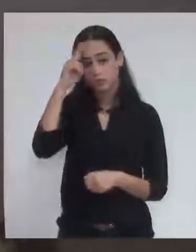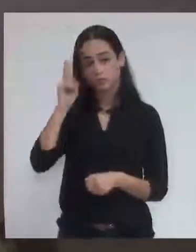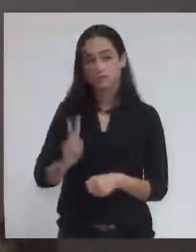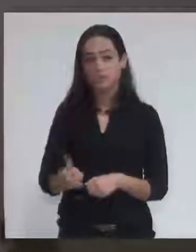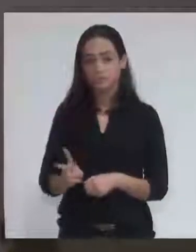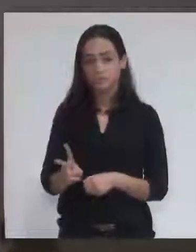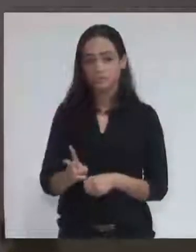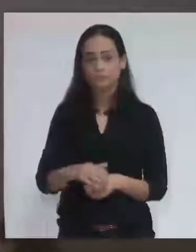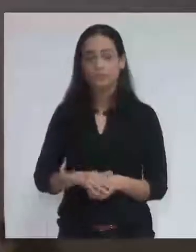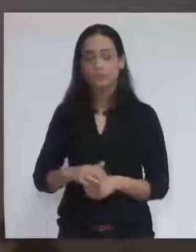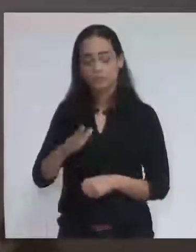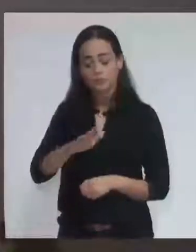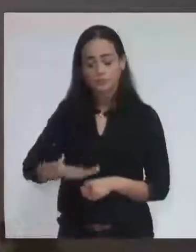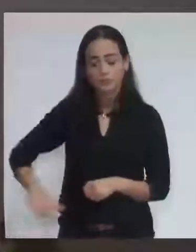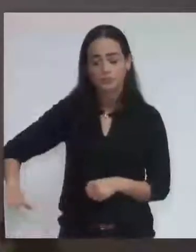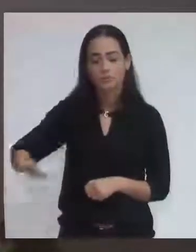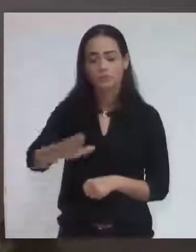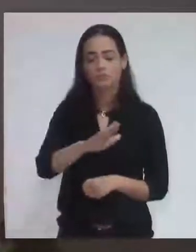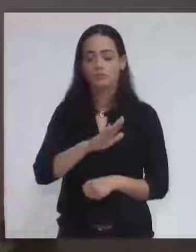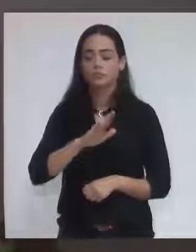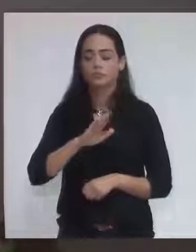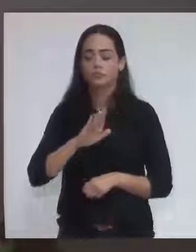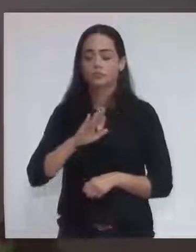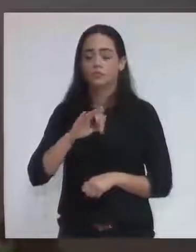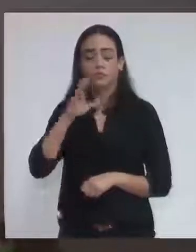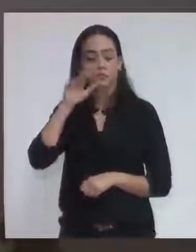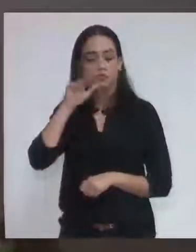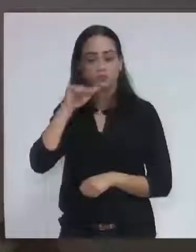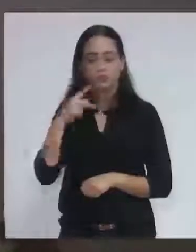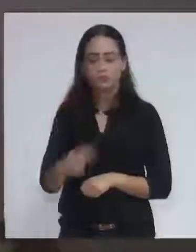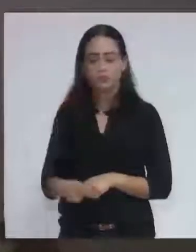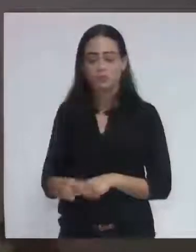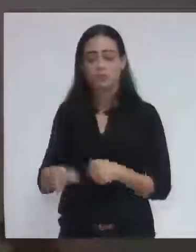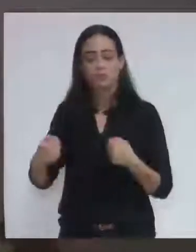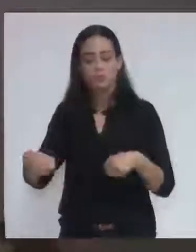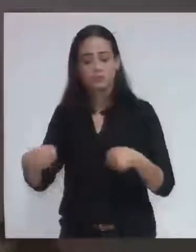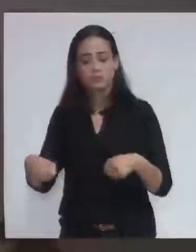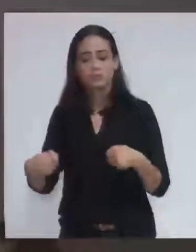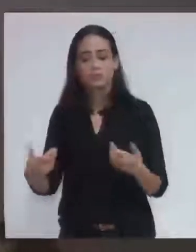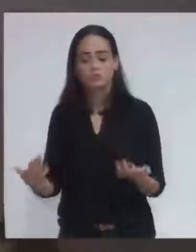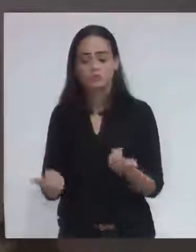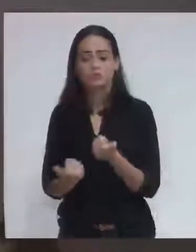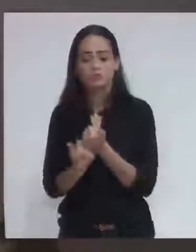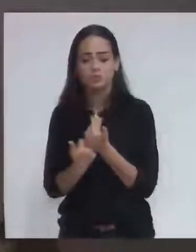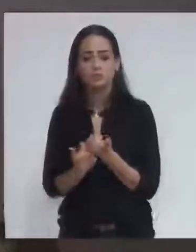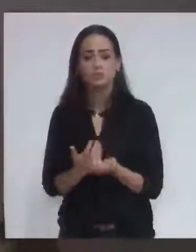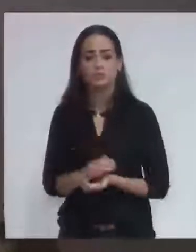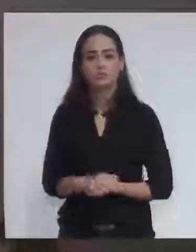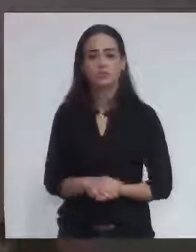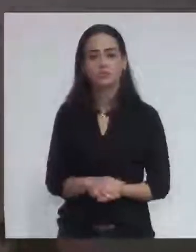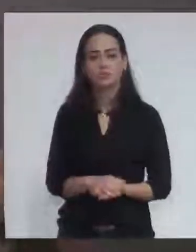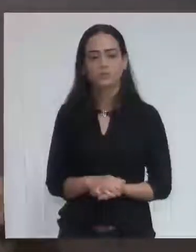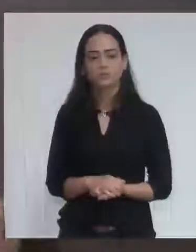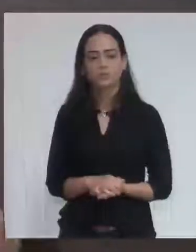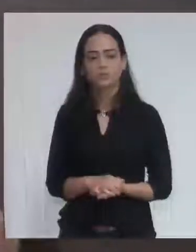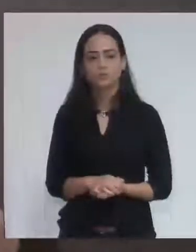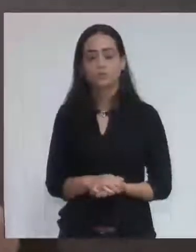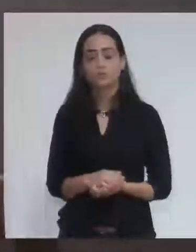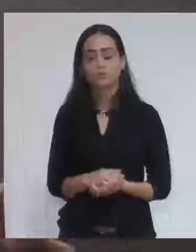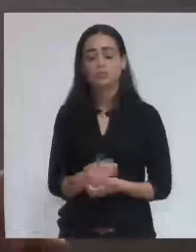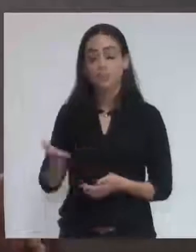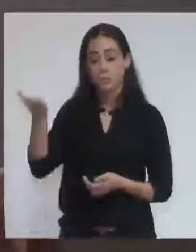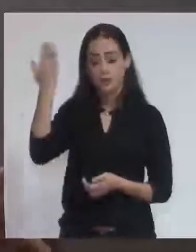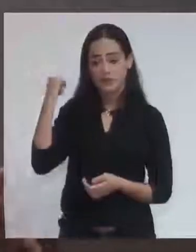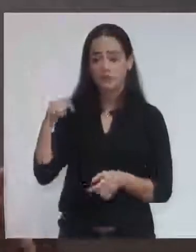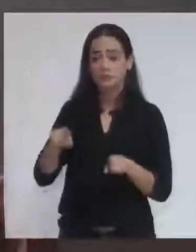Vinhedo precisam da municipalidade. Não dá para ter essa ideia. O outro ponto que eu levantei, que eu quero aqui recordar,